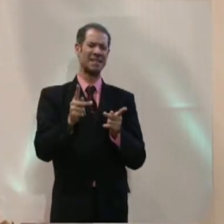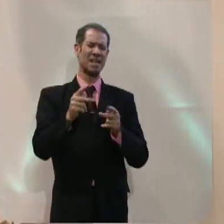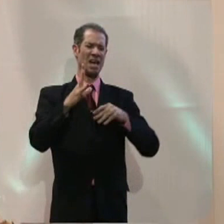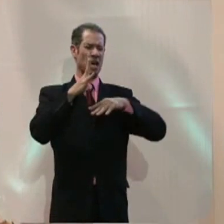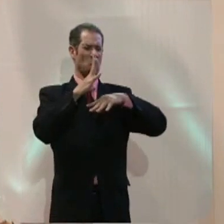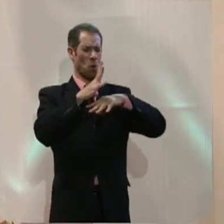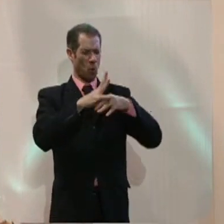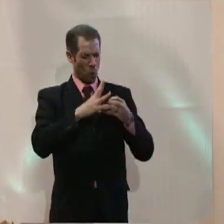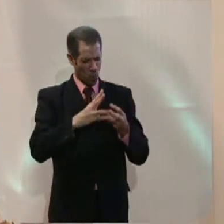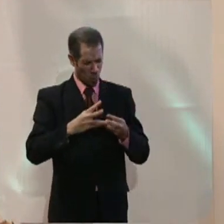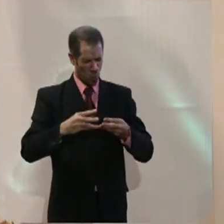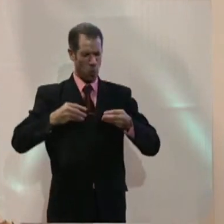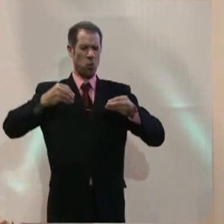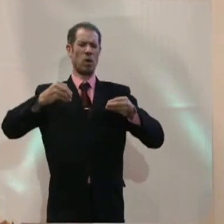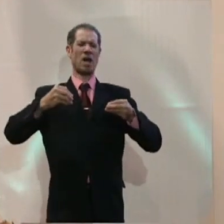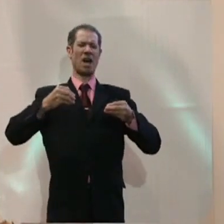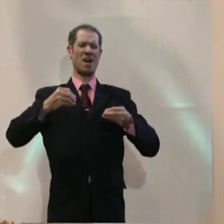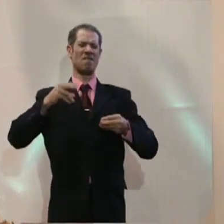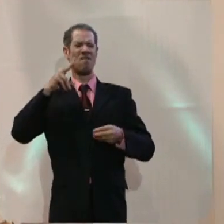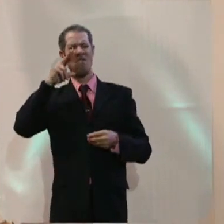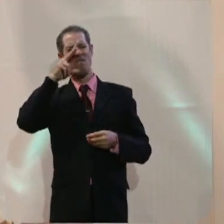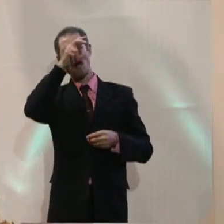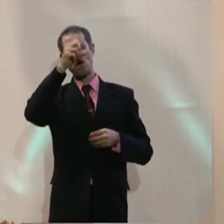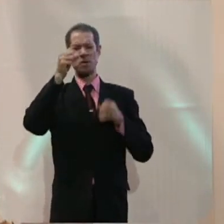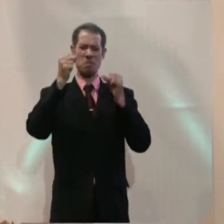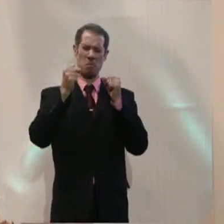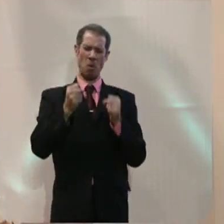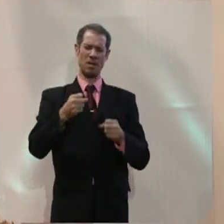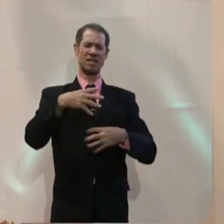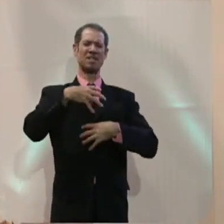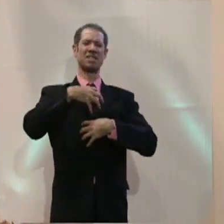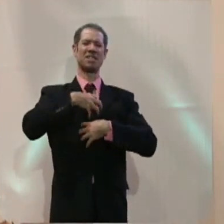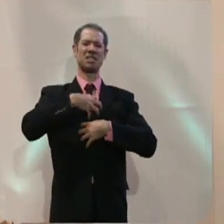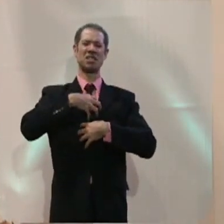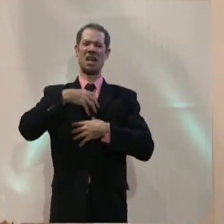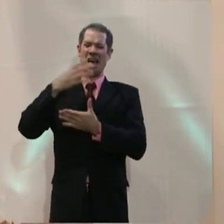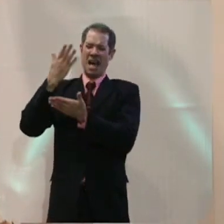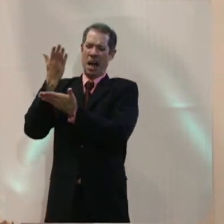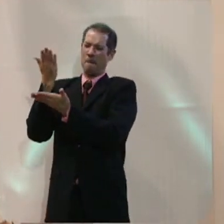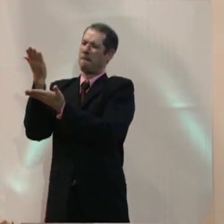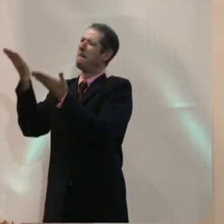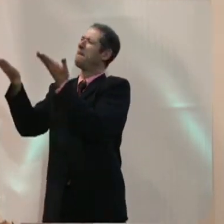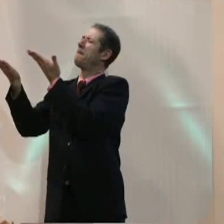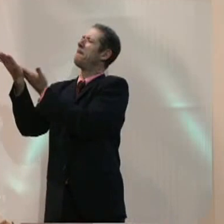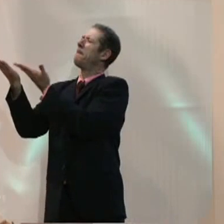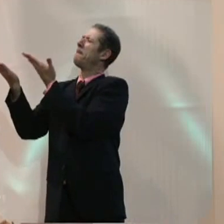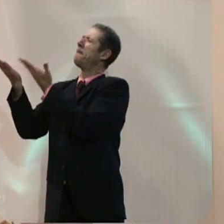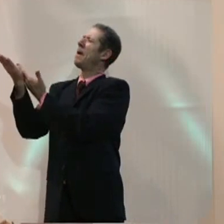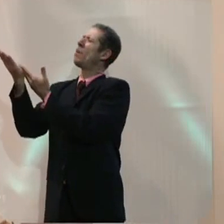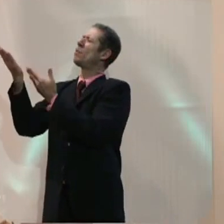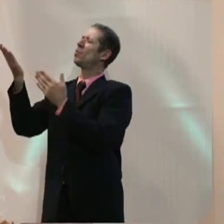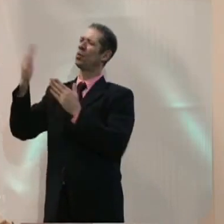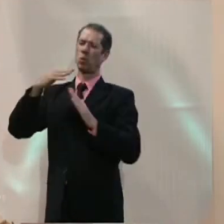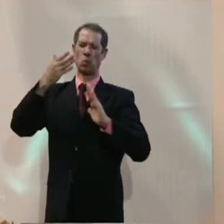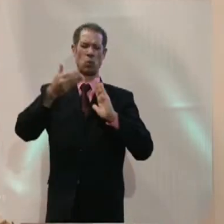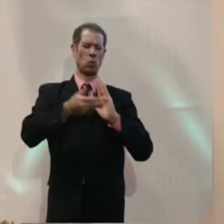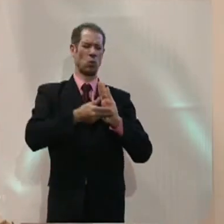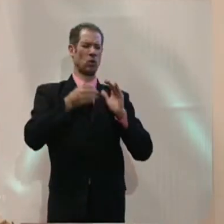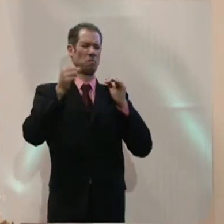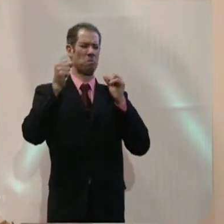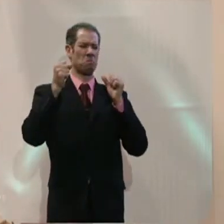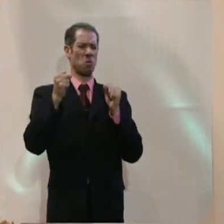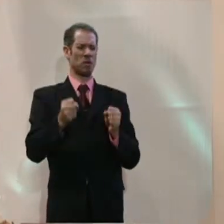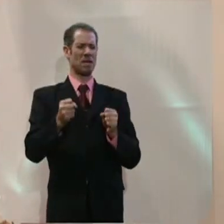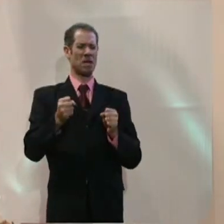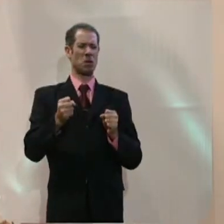segura-os fortemente e que eles possam sentir as mãos do Todo-Poderoso a envolvê-los. Põe a